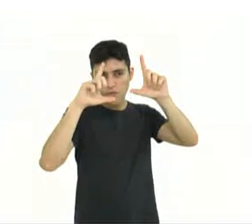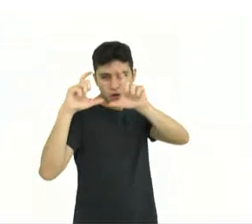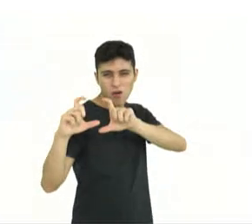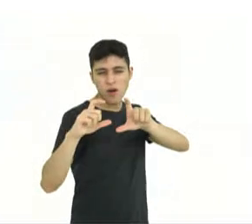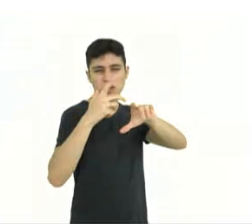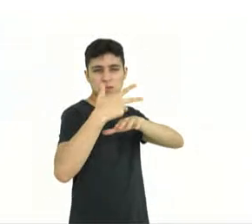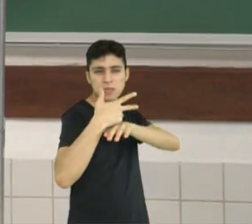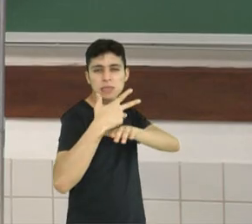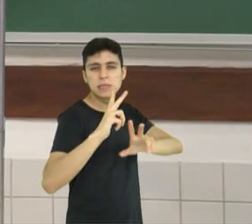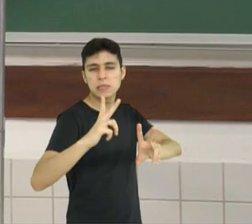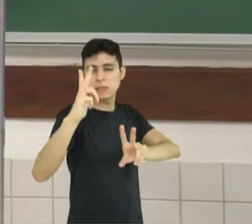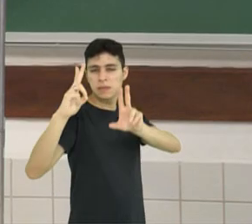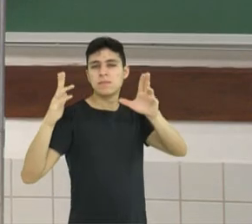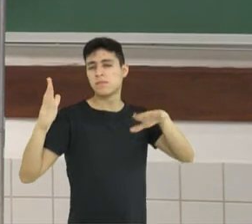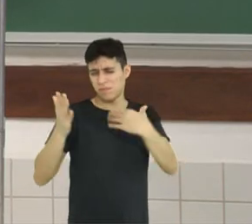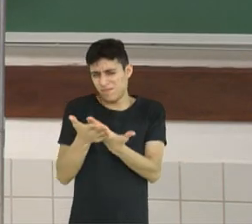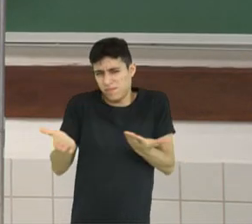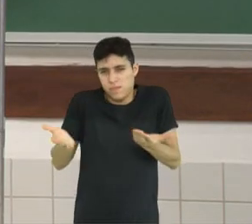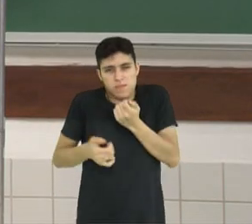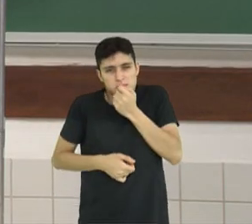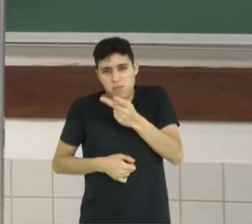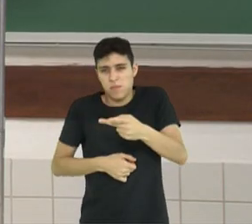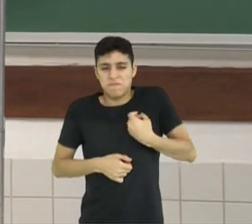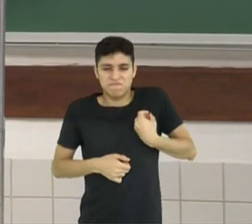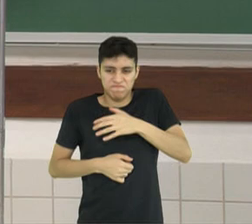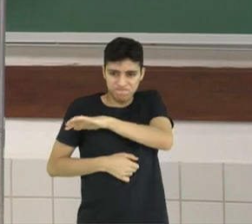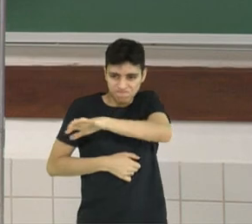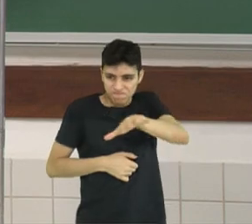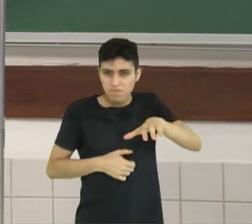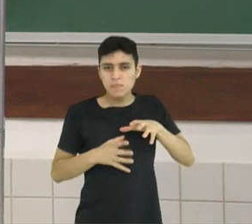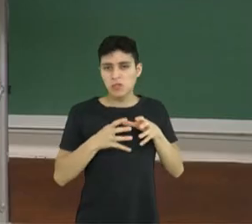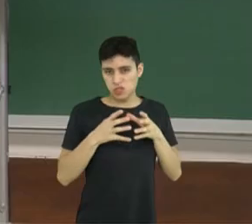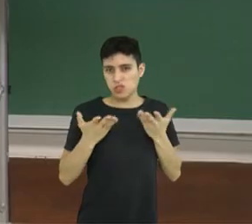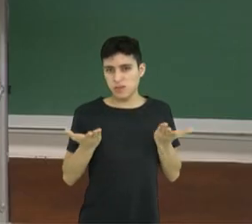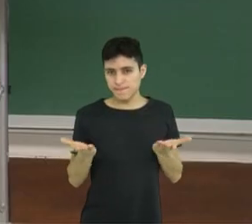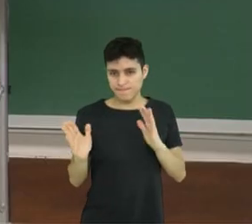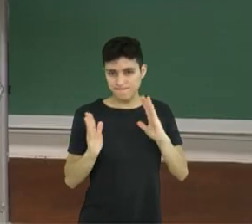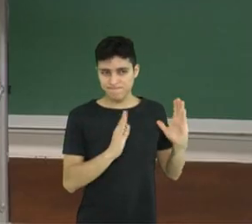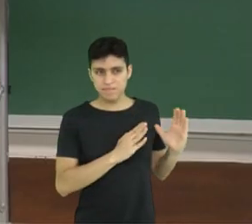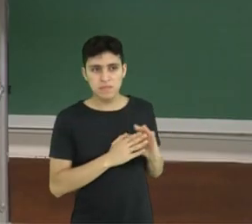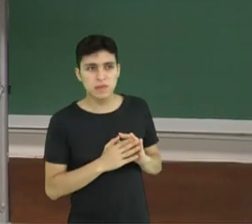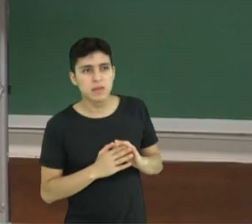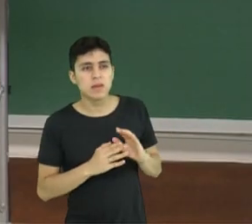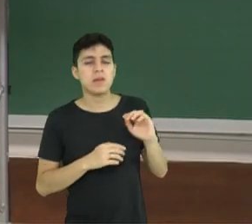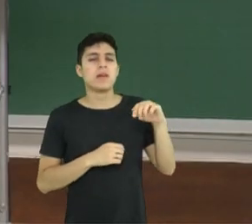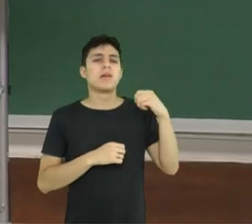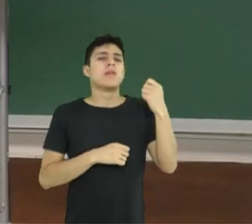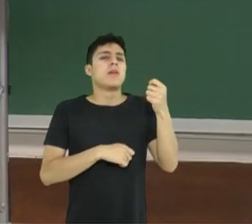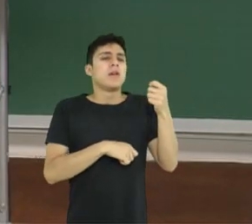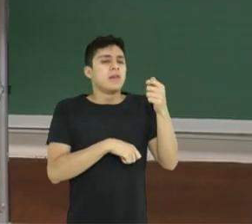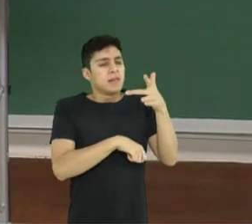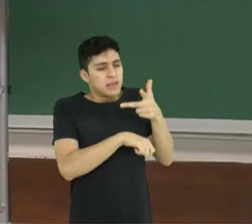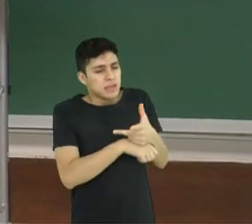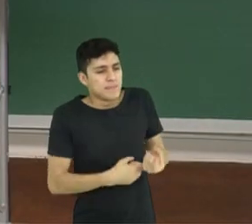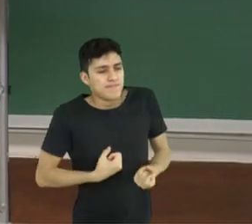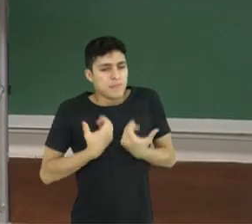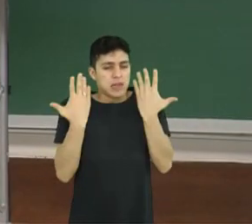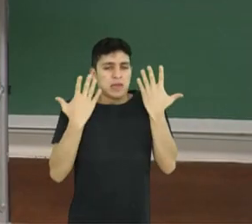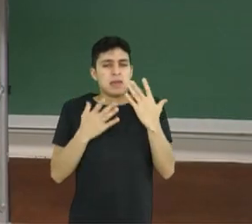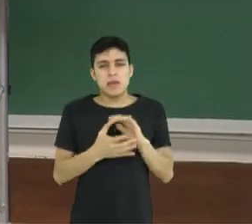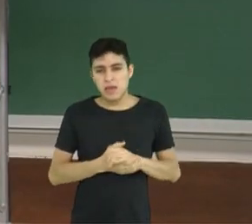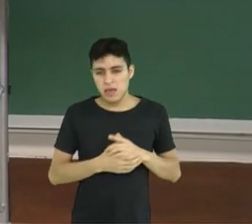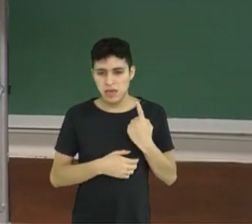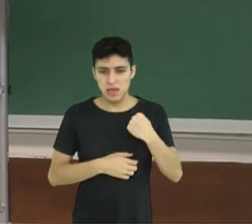fotografia e tudo que a gente tem hoje hein Ah tá a gente falou do cinema expressionista e vale a pena ressaltar